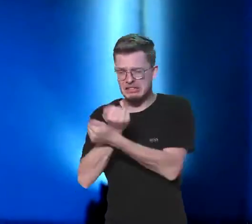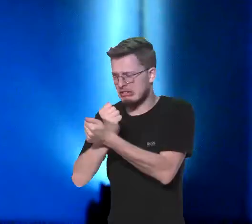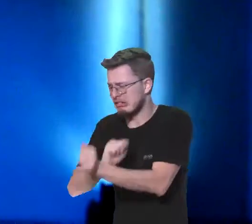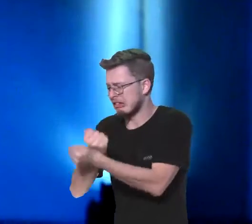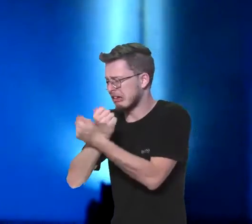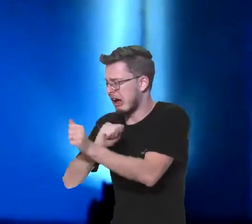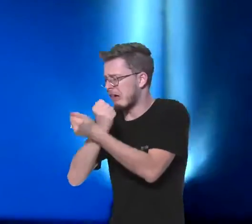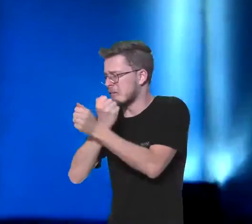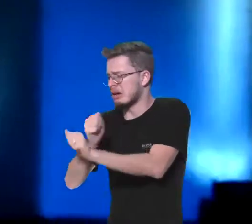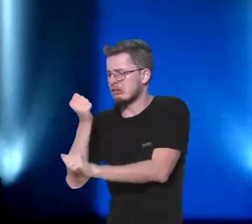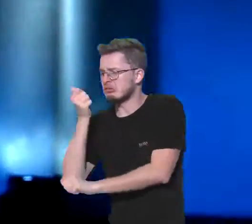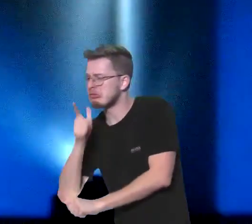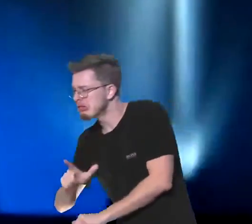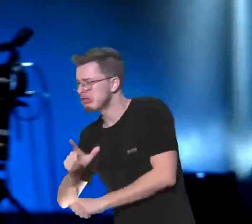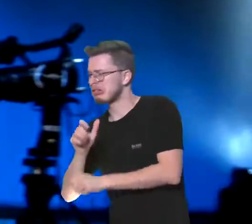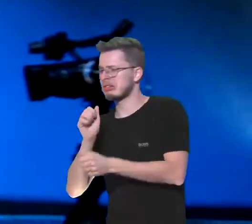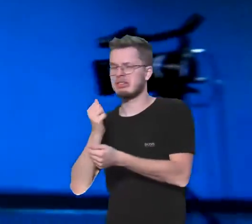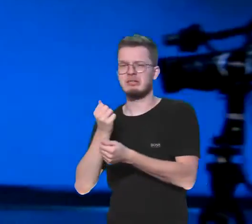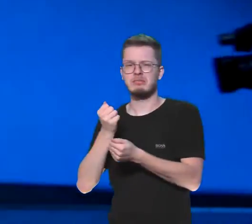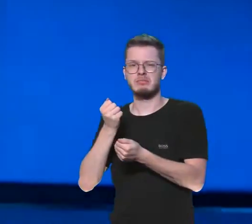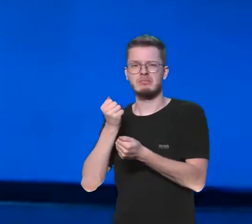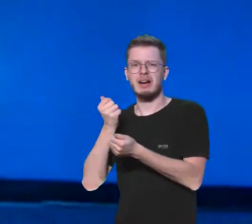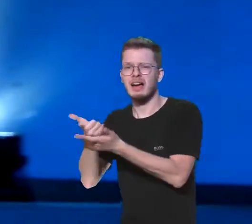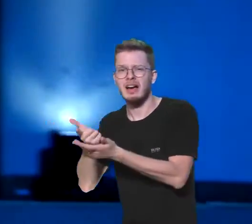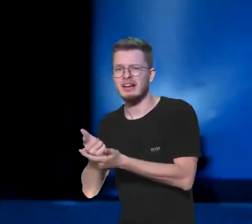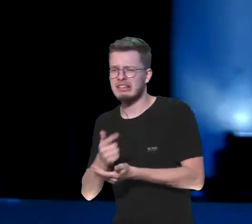rei. E quando ele está lá diante do rei,